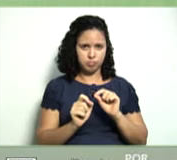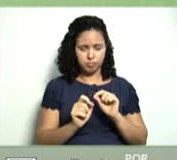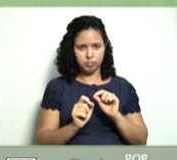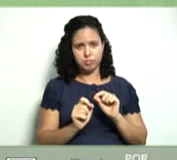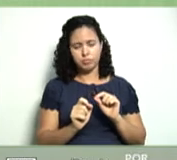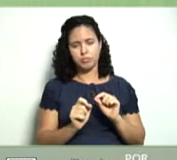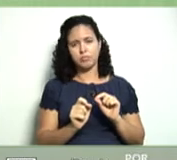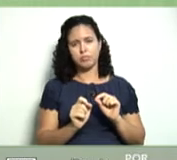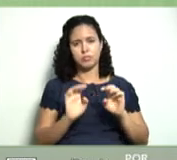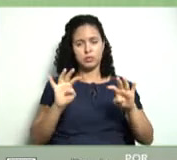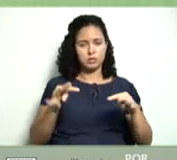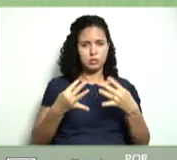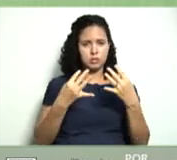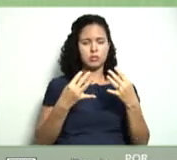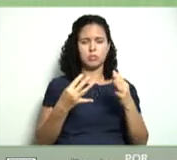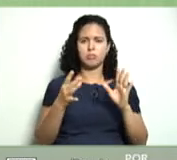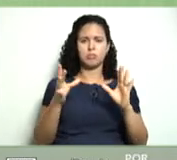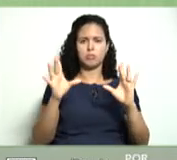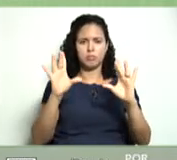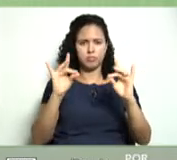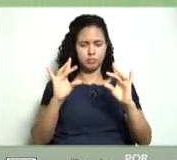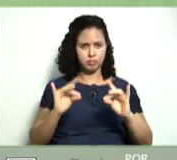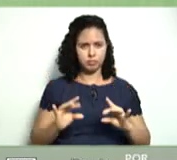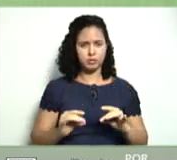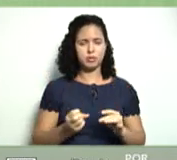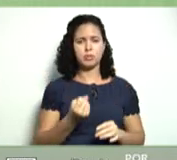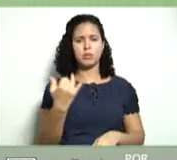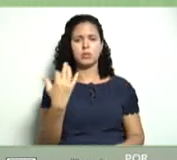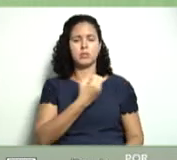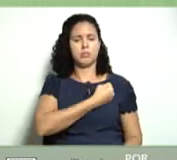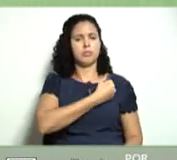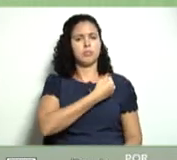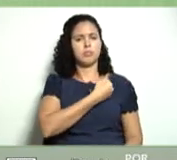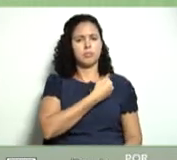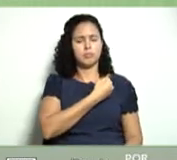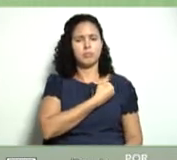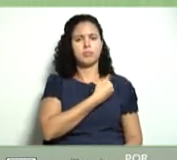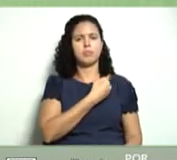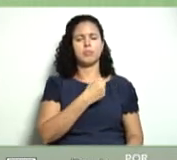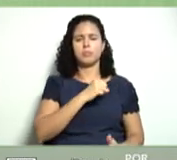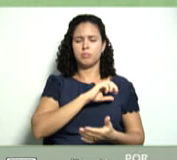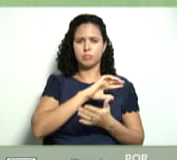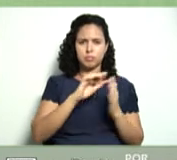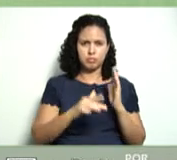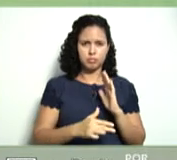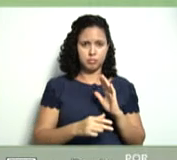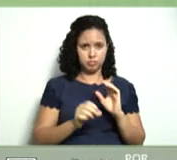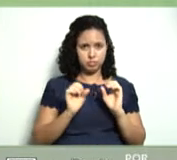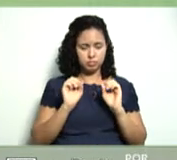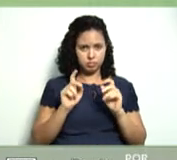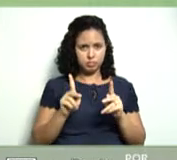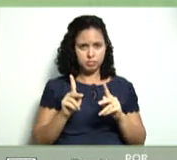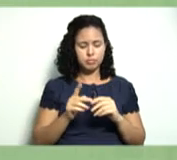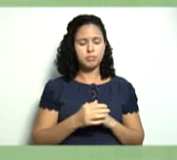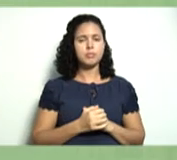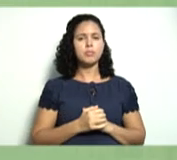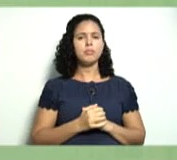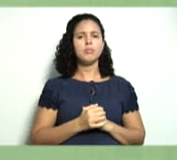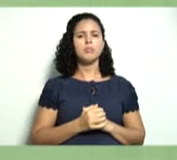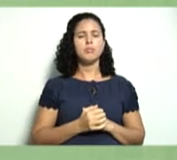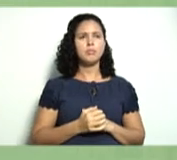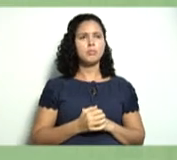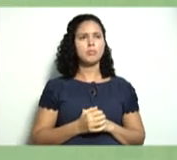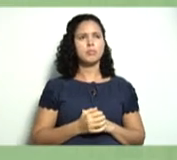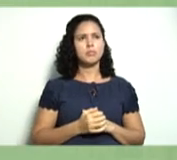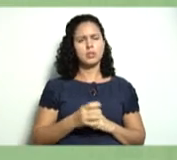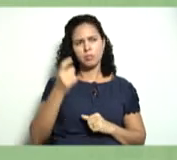a esses detalhes de impressora quantidade de páginas certo a gente pensa